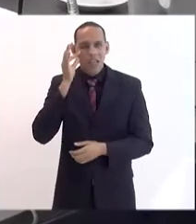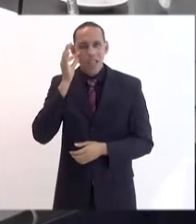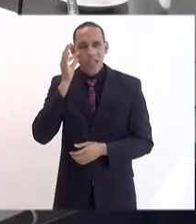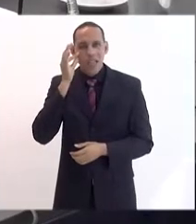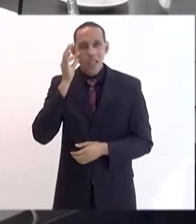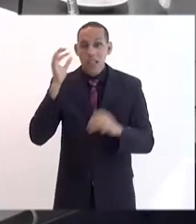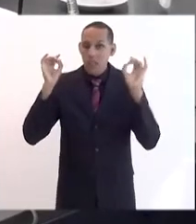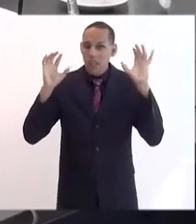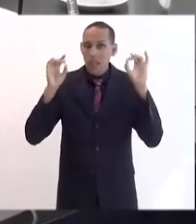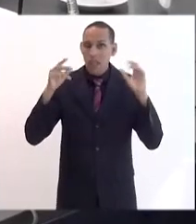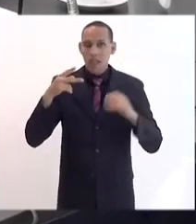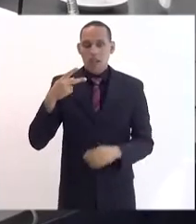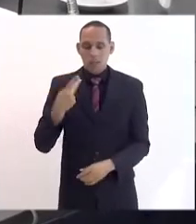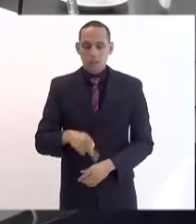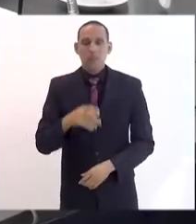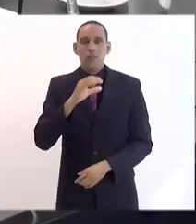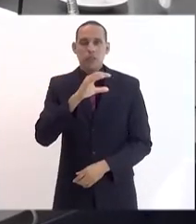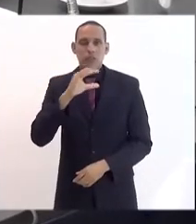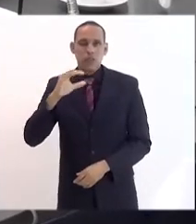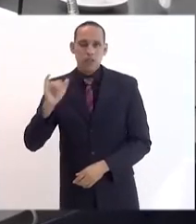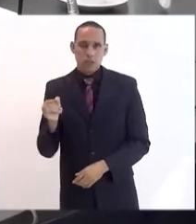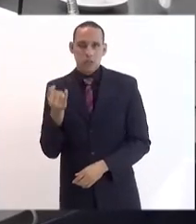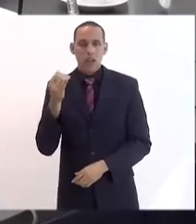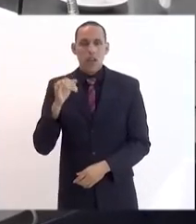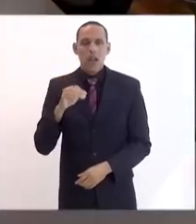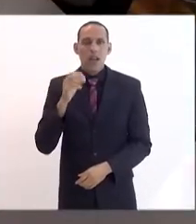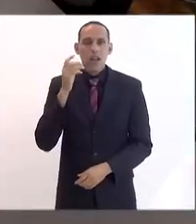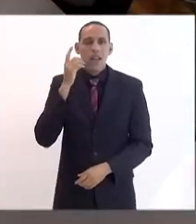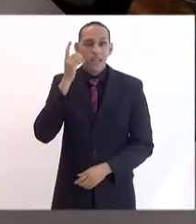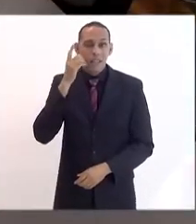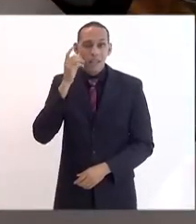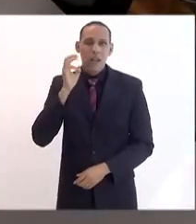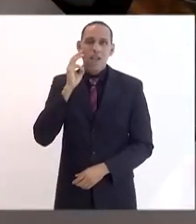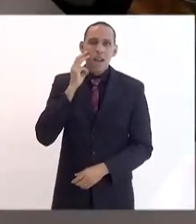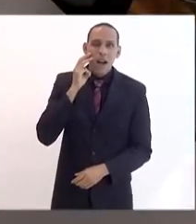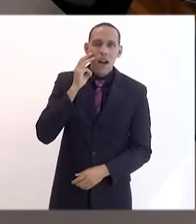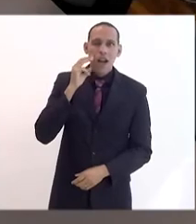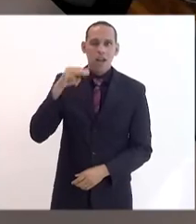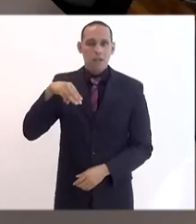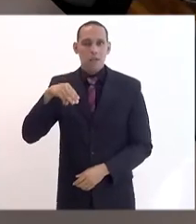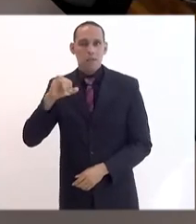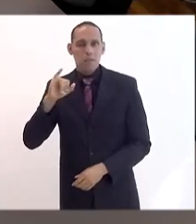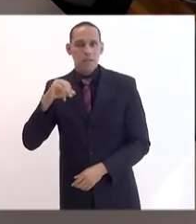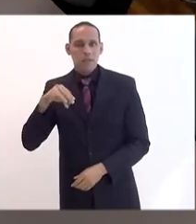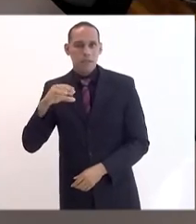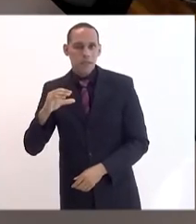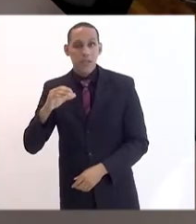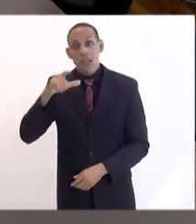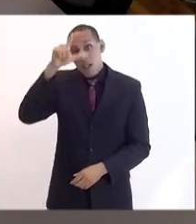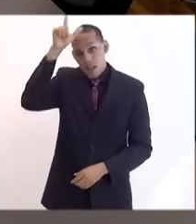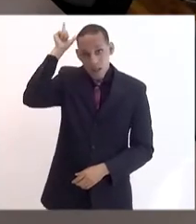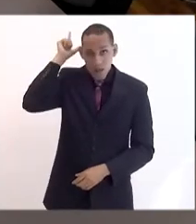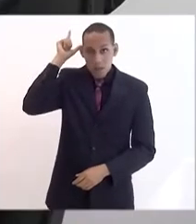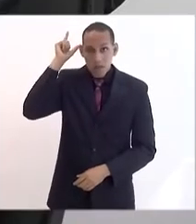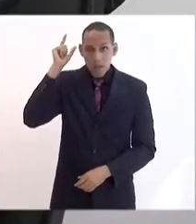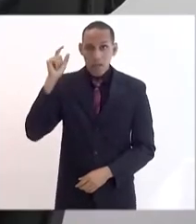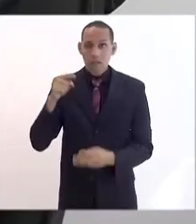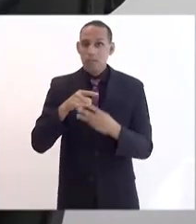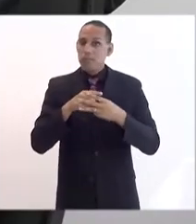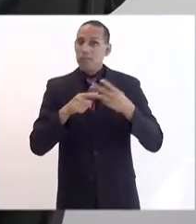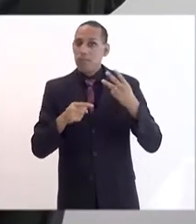CCJ. Deputado Valdec, Carlos Mink, deputado Luiz Paulo propuseram um modelo